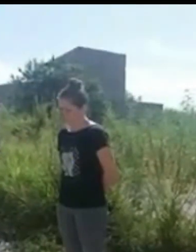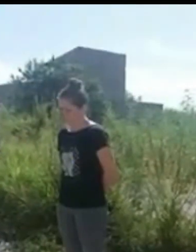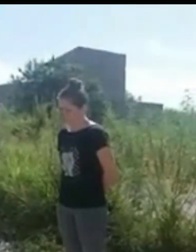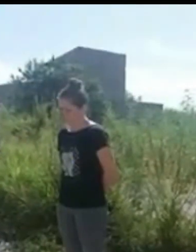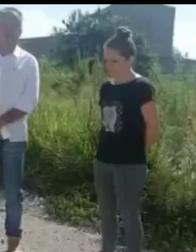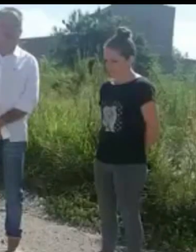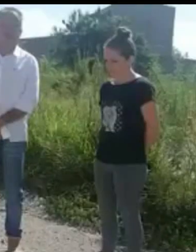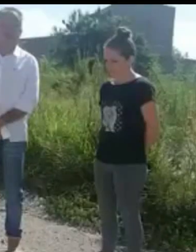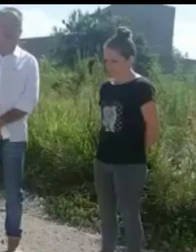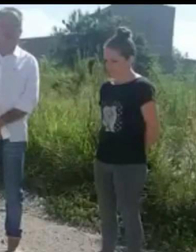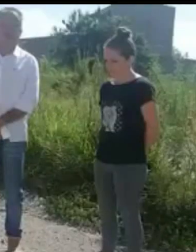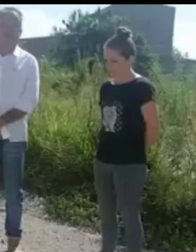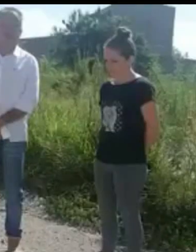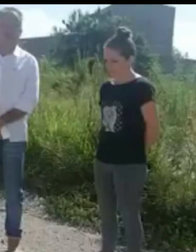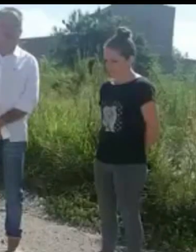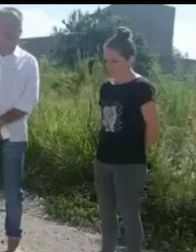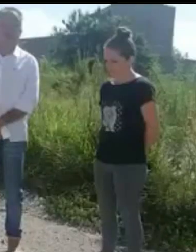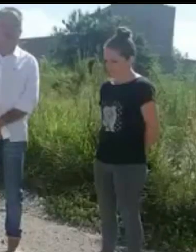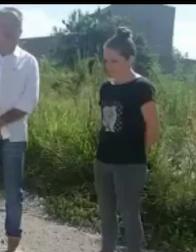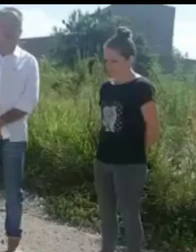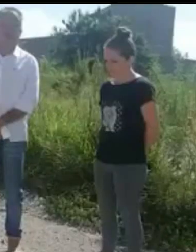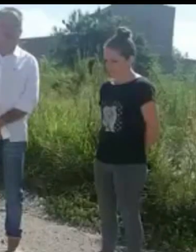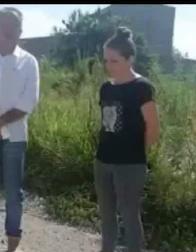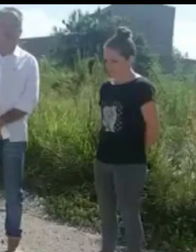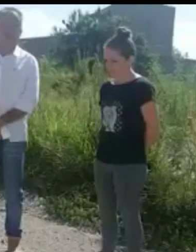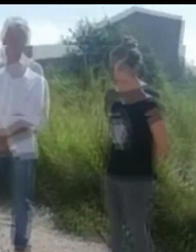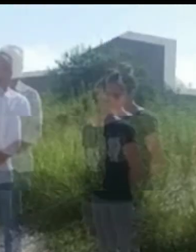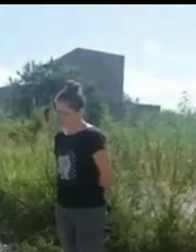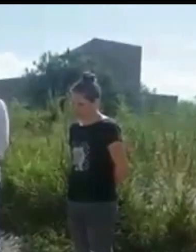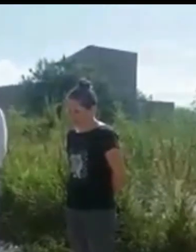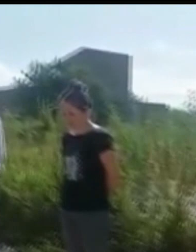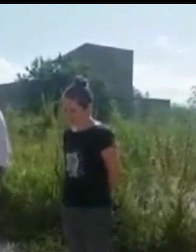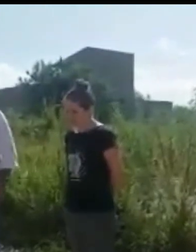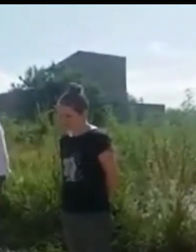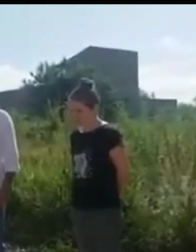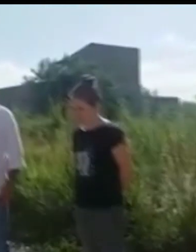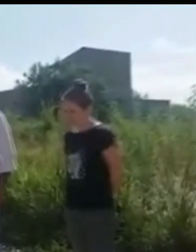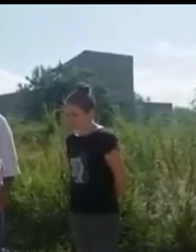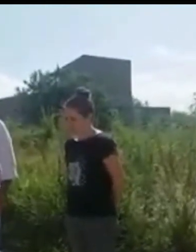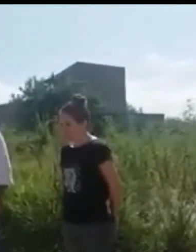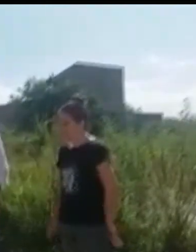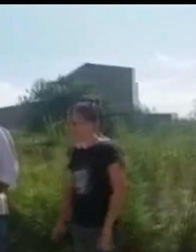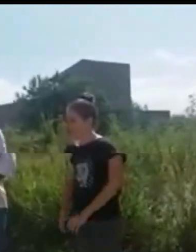estar denunciando. Olha lá, vamos lá, vamos ver se consigo o áudio. Lá, vamos lá. Qual o nome dessa...